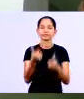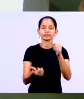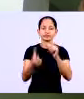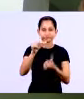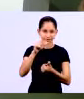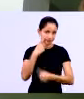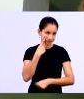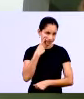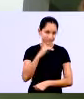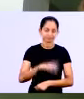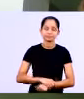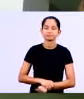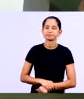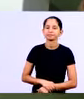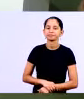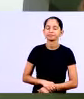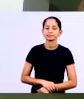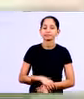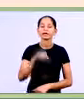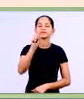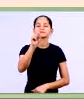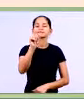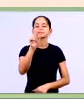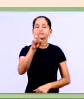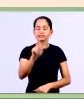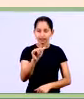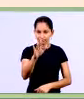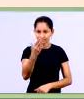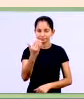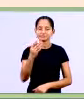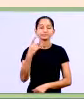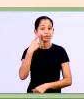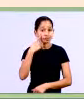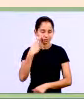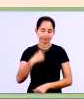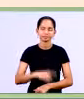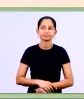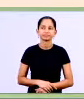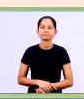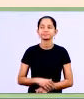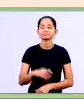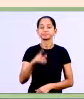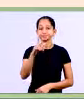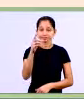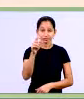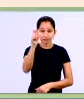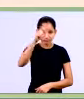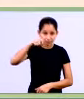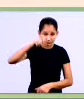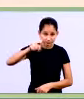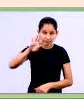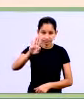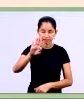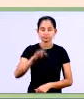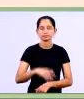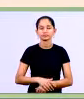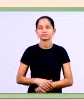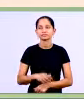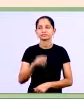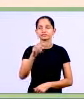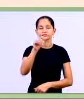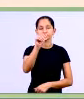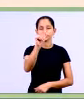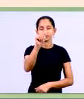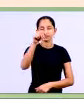dela? É a Sara. Sara. Anti termina com I.